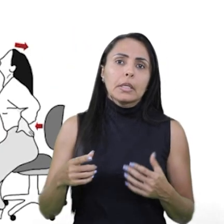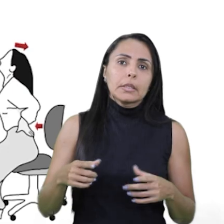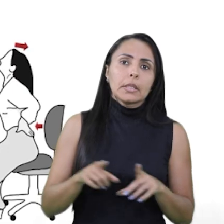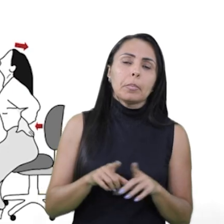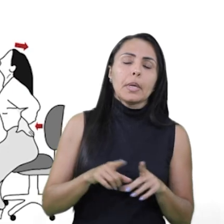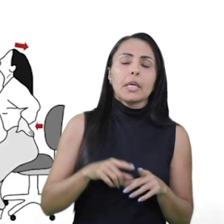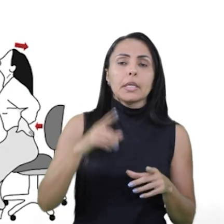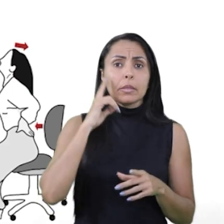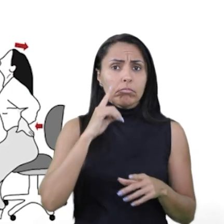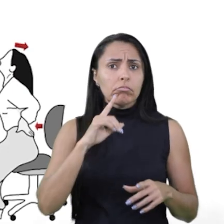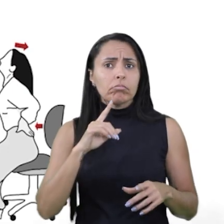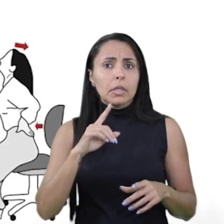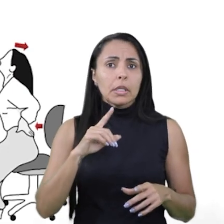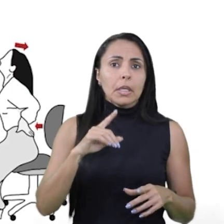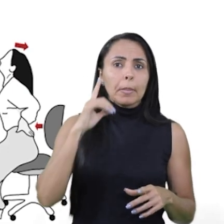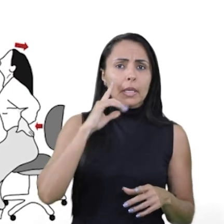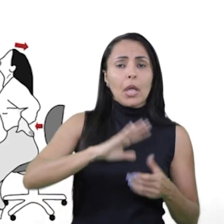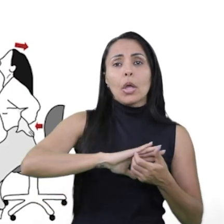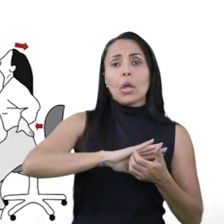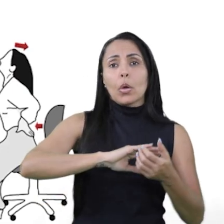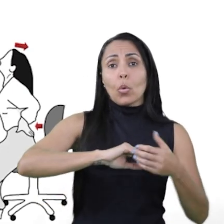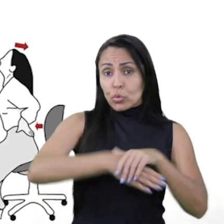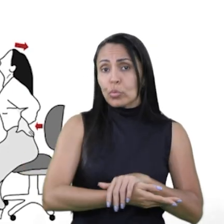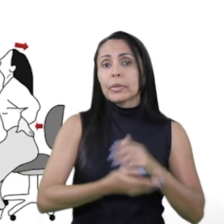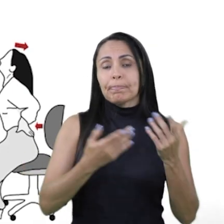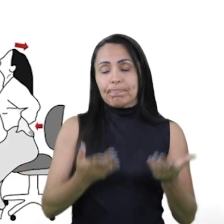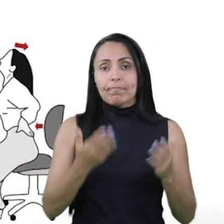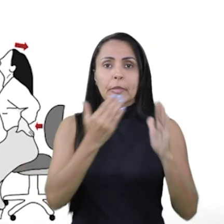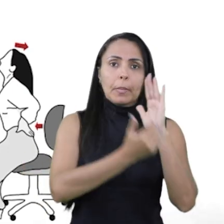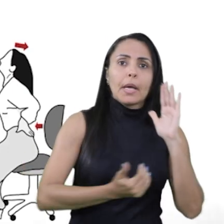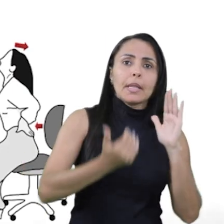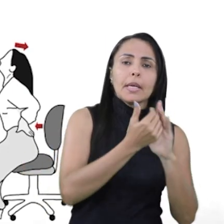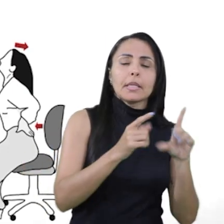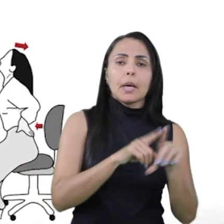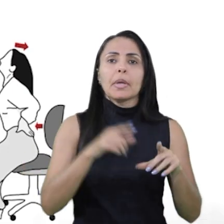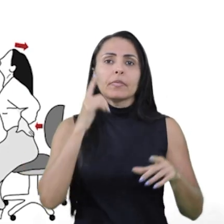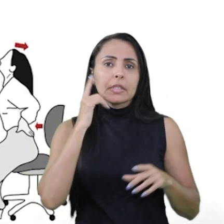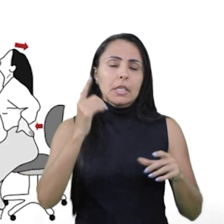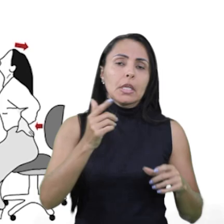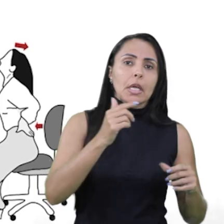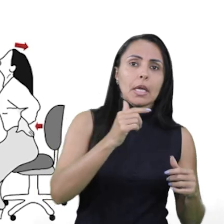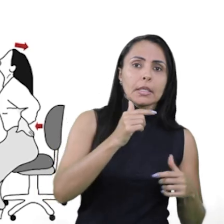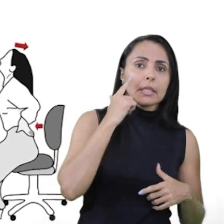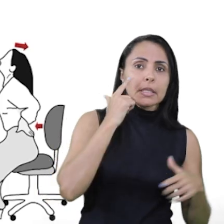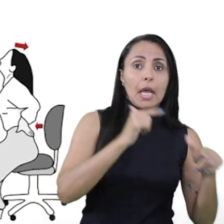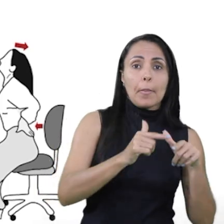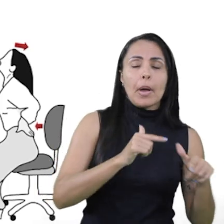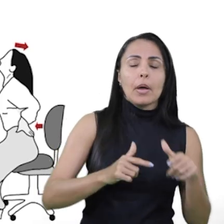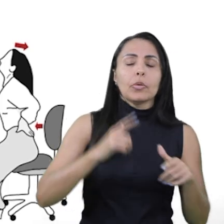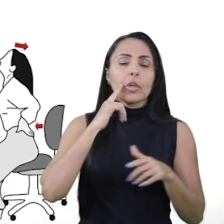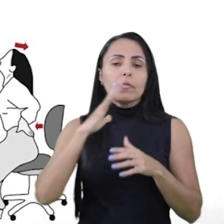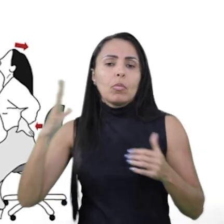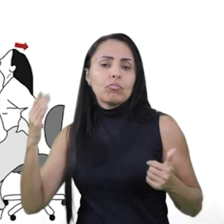ergonomia também é uma questão de hábito, tá? Para além disso, existem atividades laborais que vão